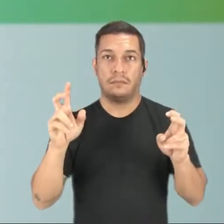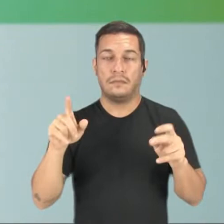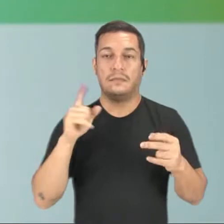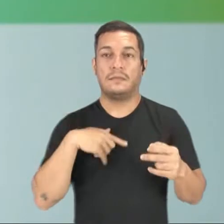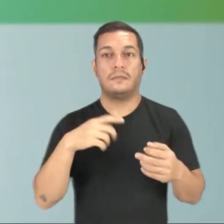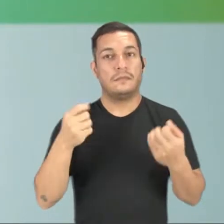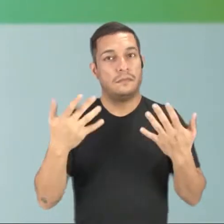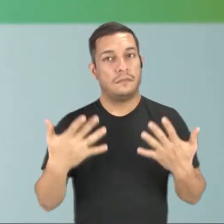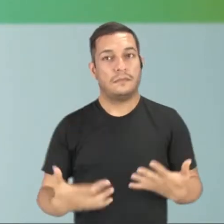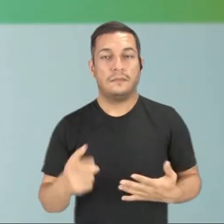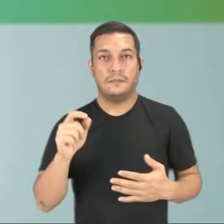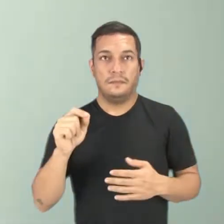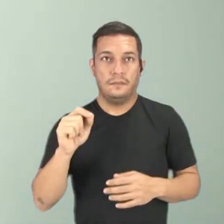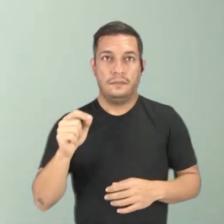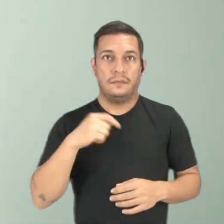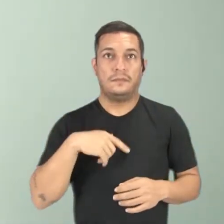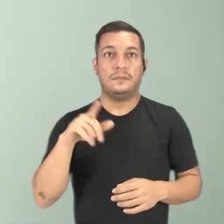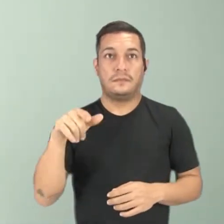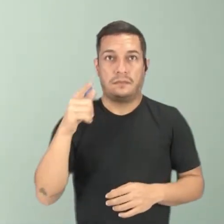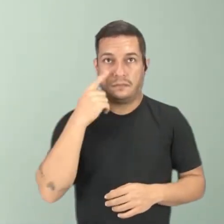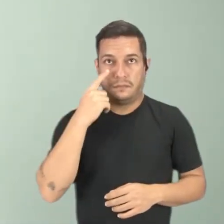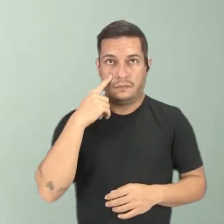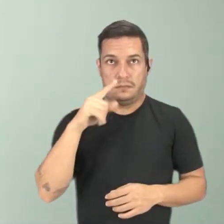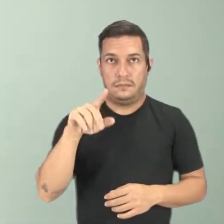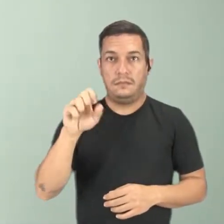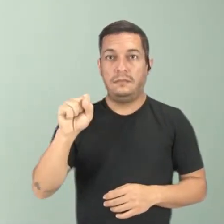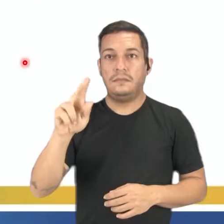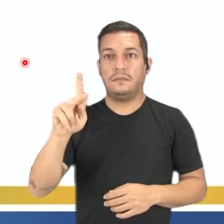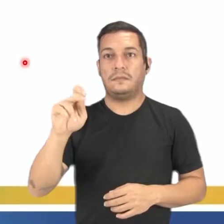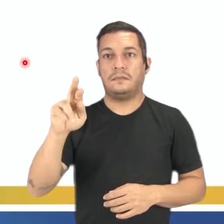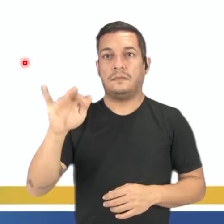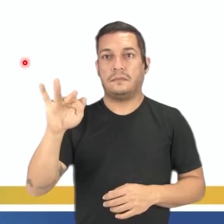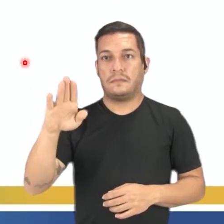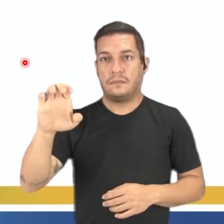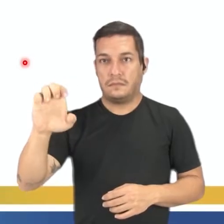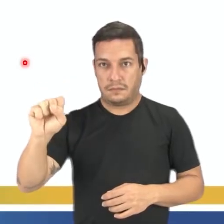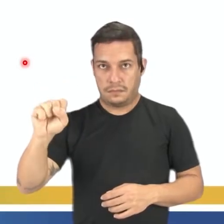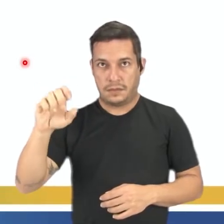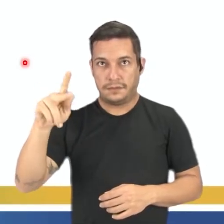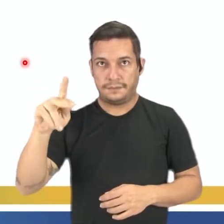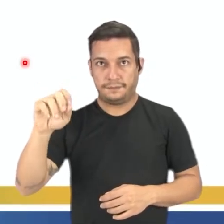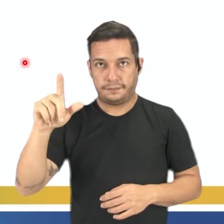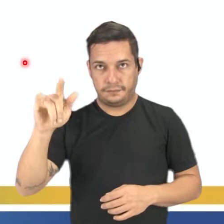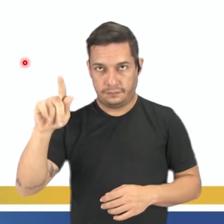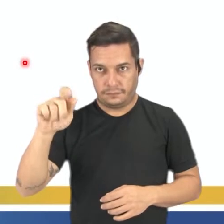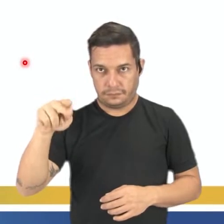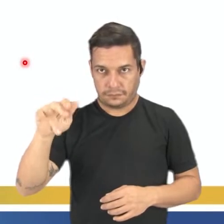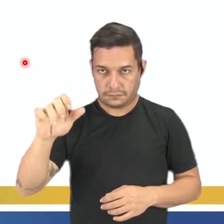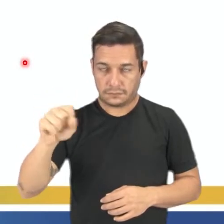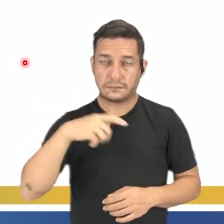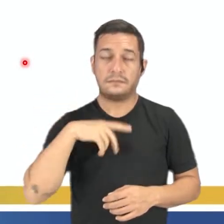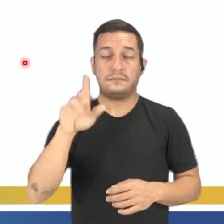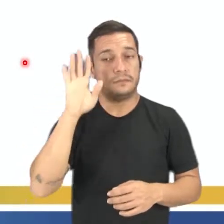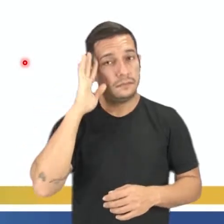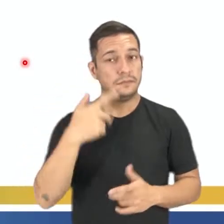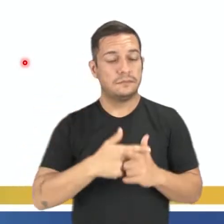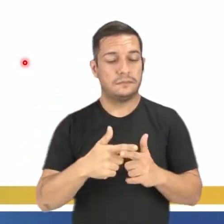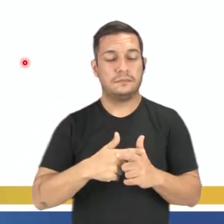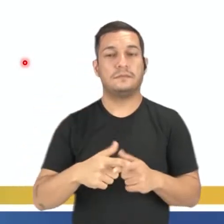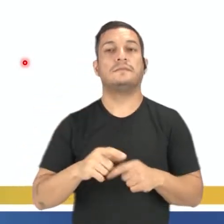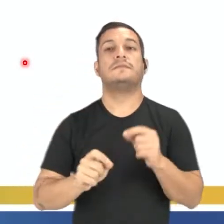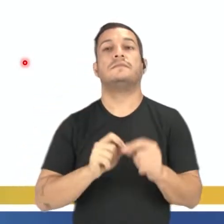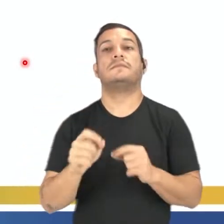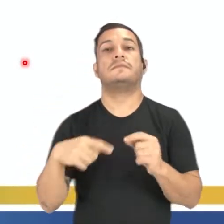que nós já estávamos trabalhando sobre as superfícies poligonais. A nossa aula de hoje vem trabalhar resolução de problemas